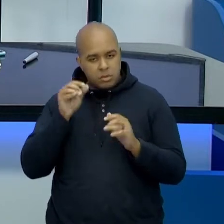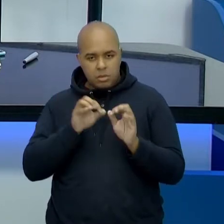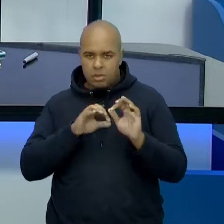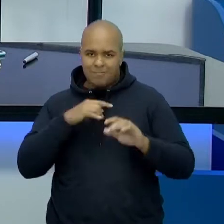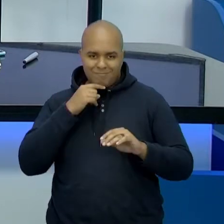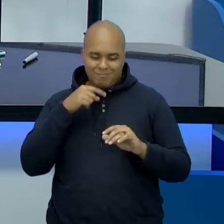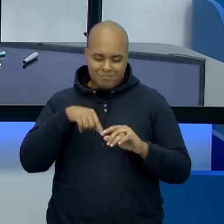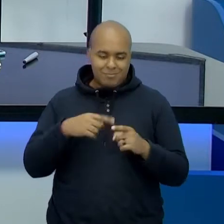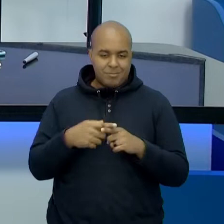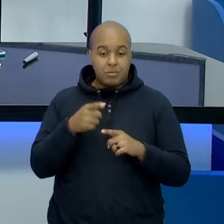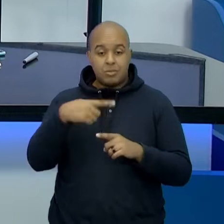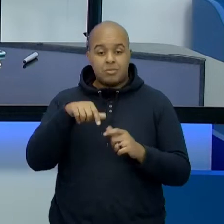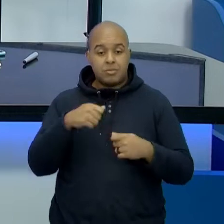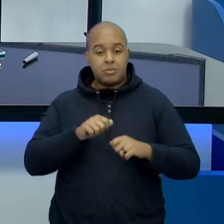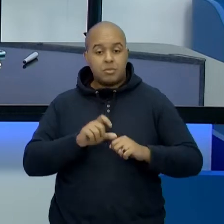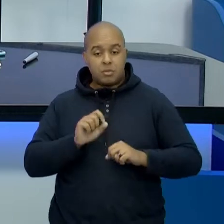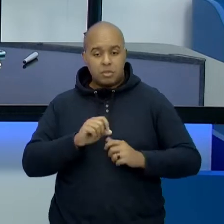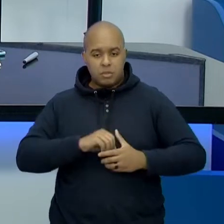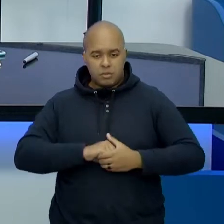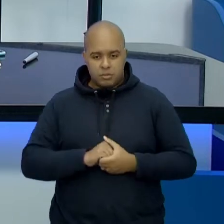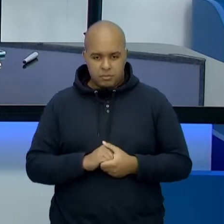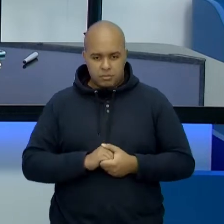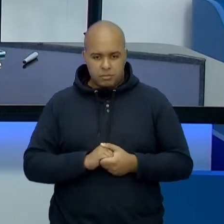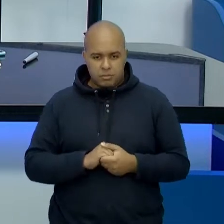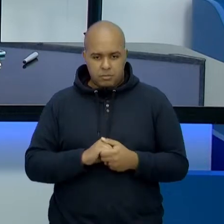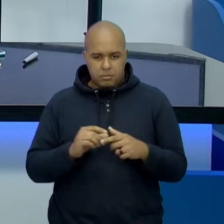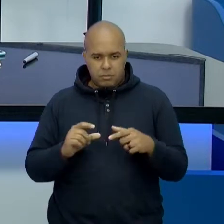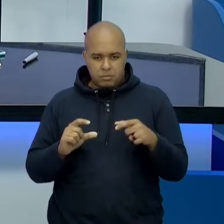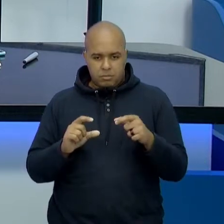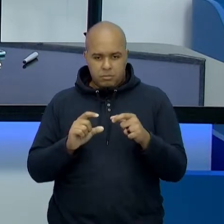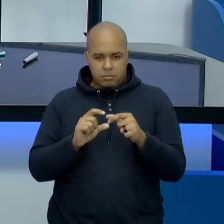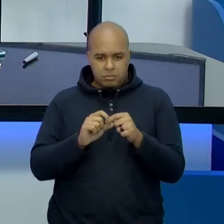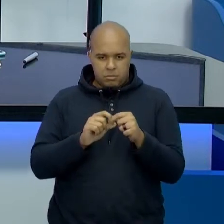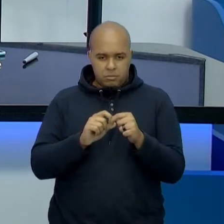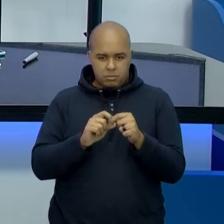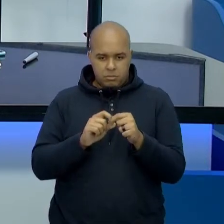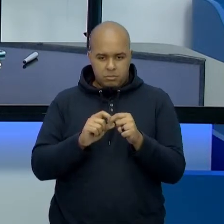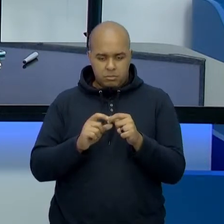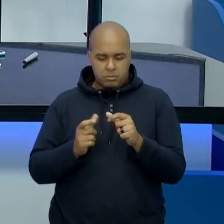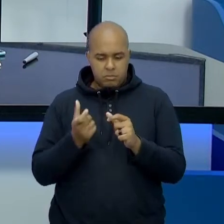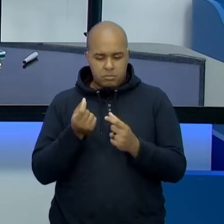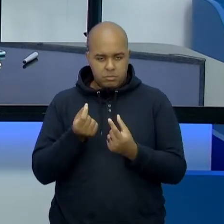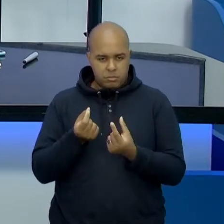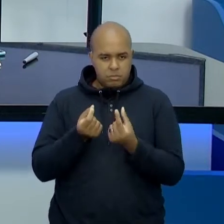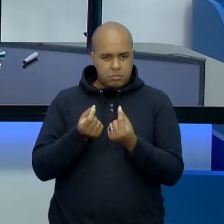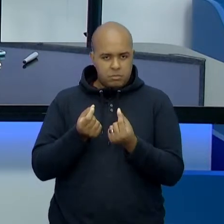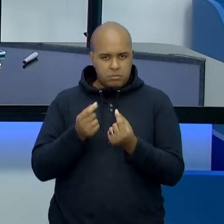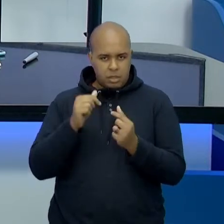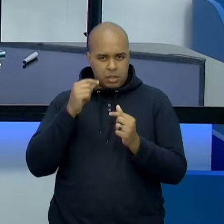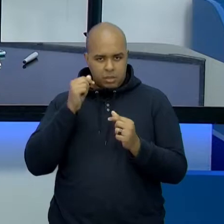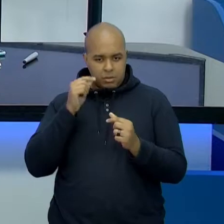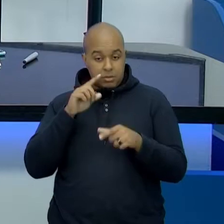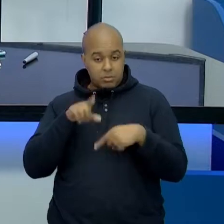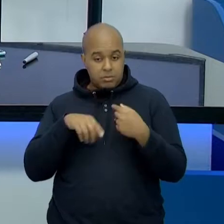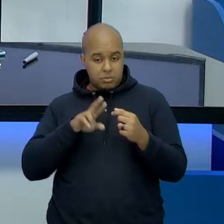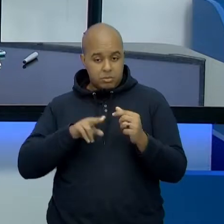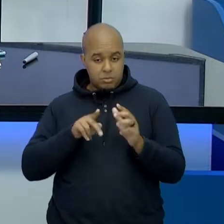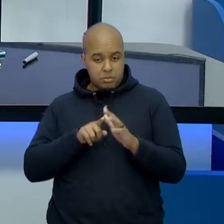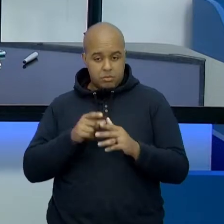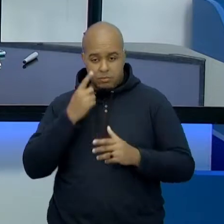não deu certo, o que vocês teriam que fazer? Ligar essa pontinha jacaré na grafite. Eu